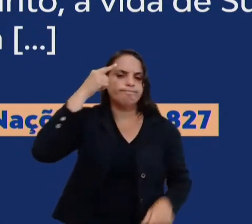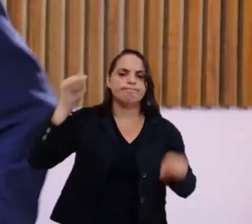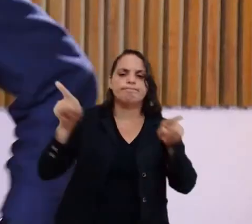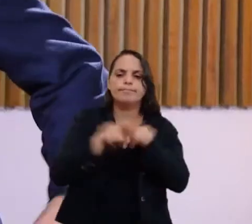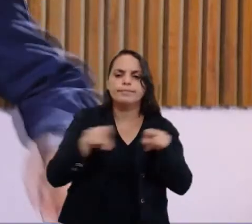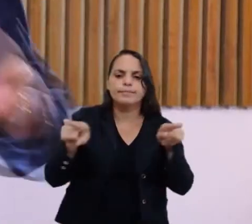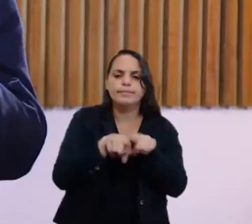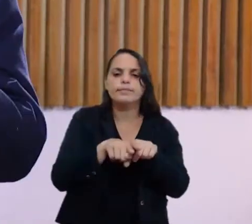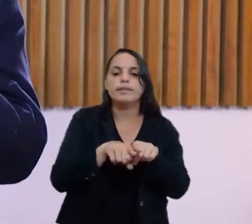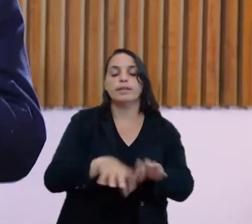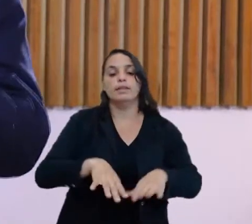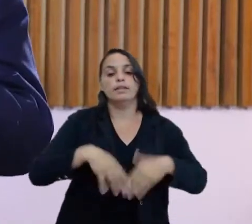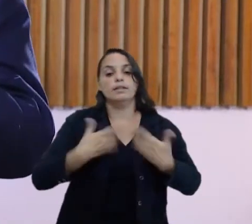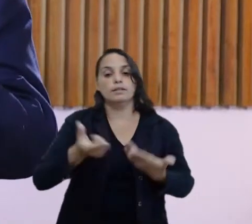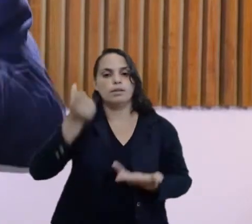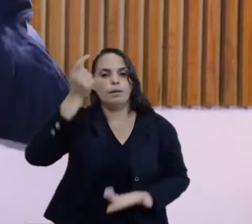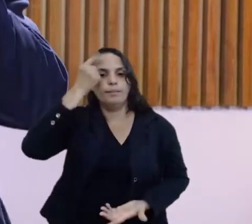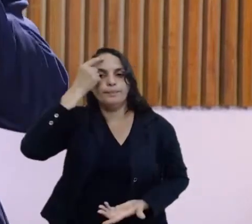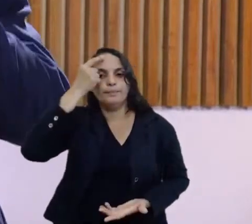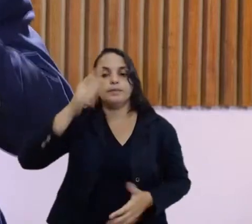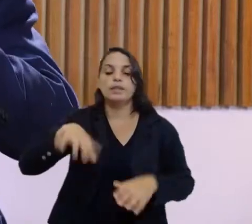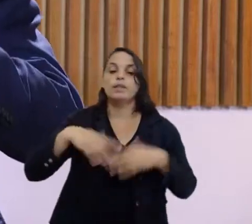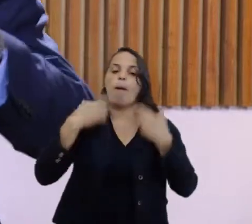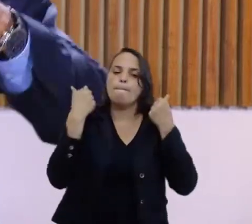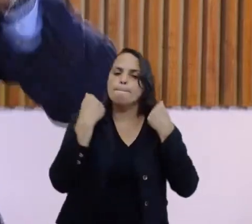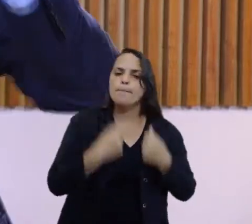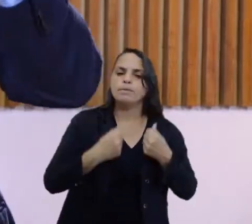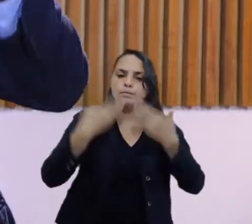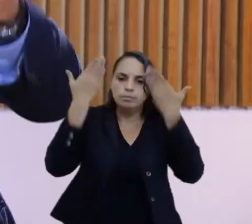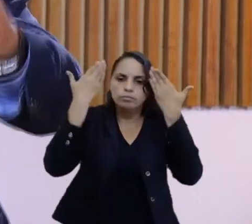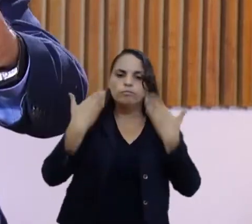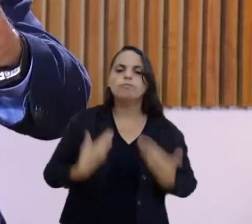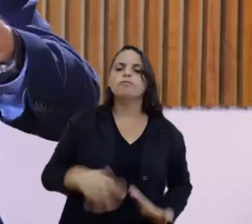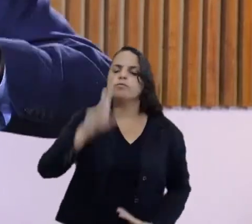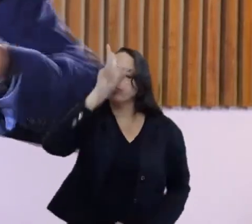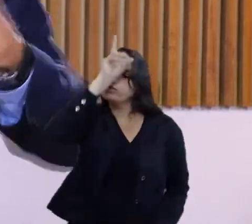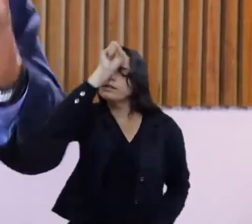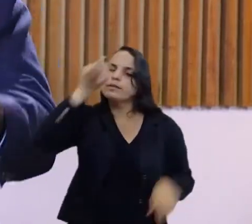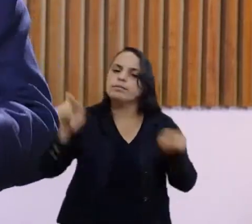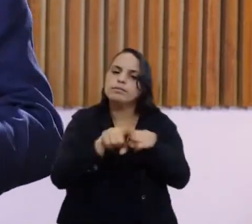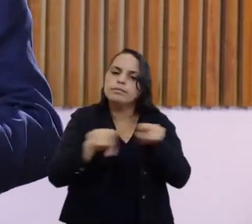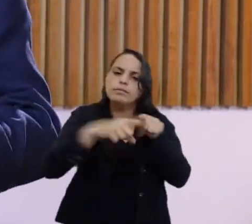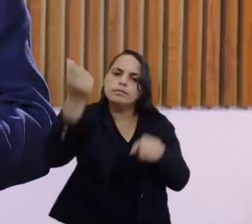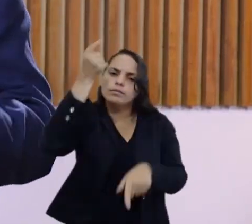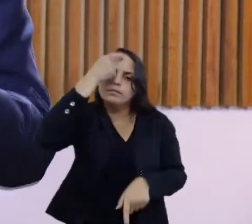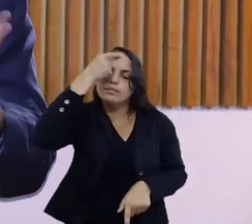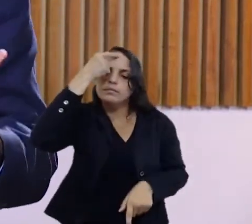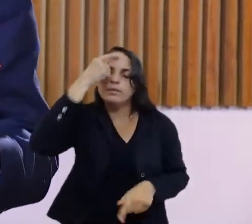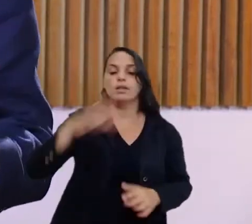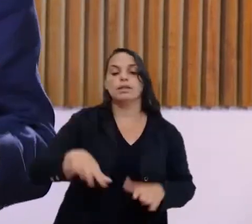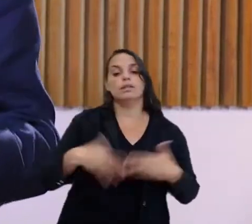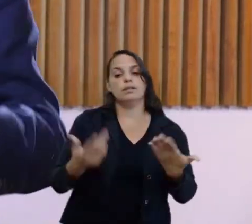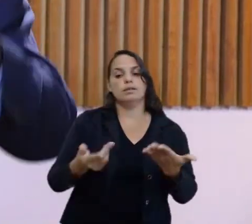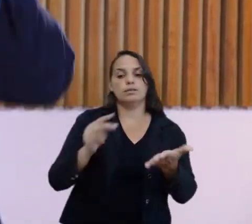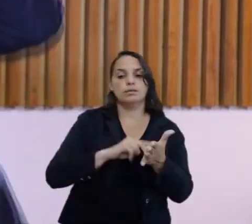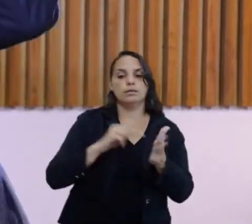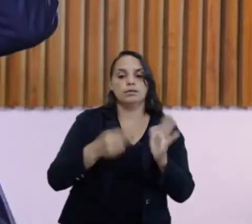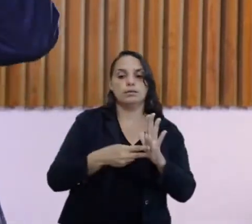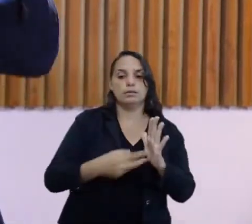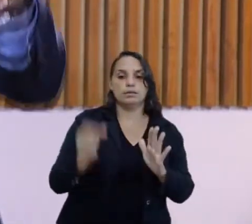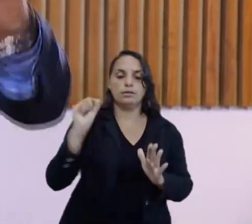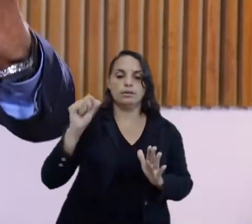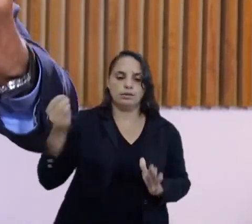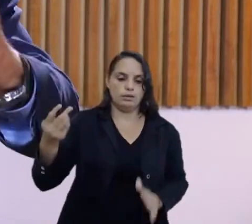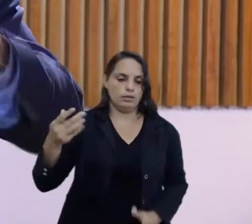interessante, né? Aqui diz que nós recebemos poder físico e mental. Isso aqui afeta a nossa saúde para o bem. Recebemos